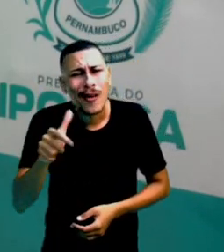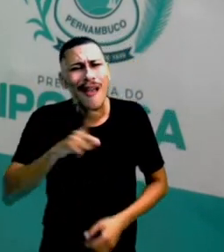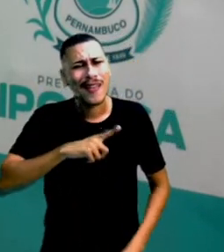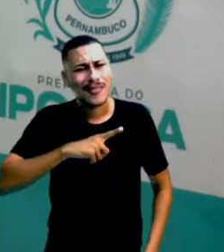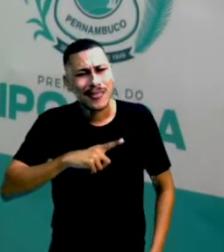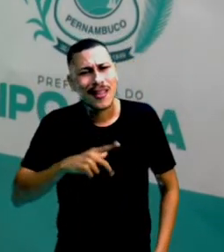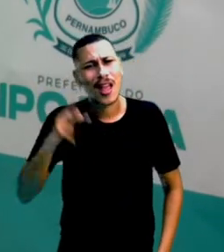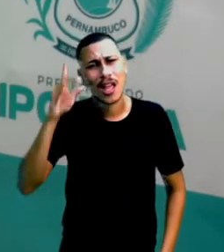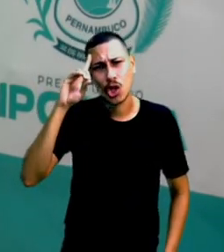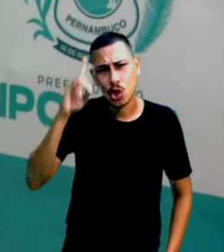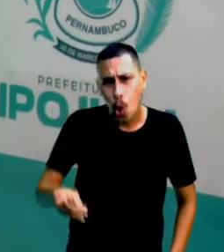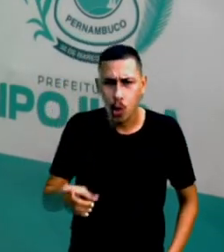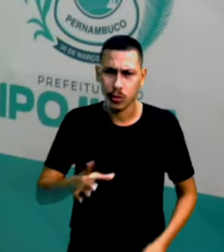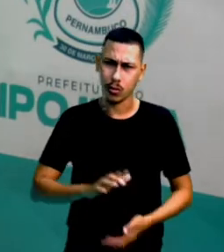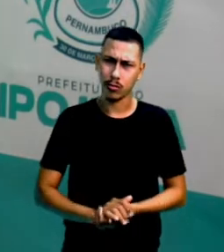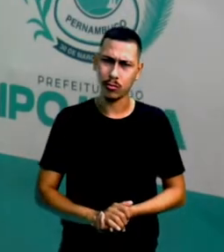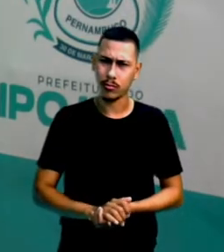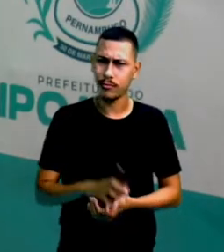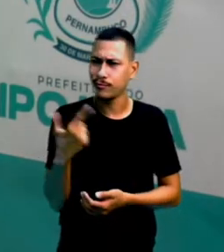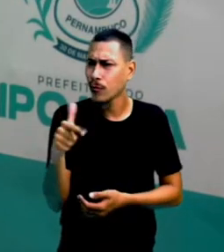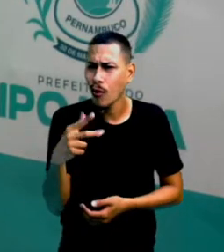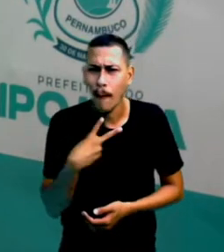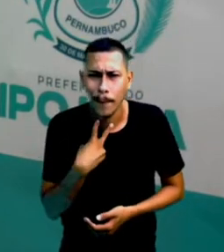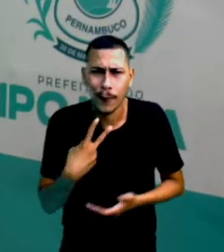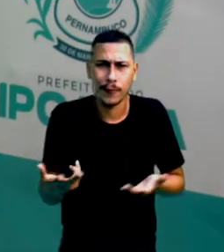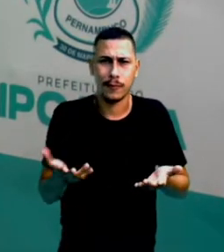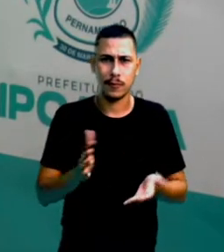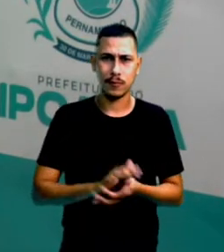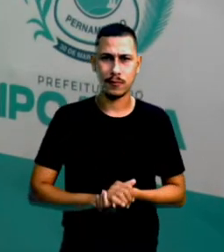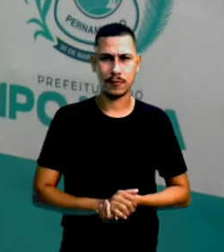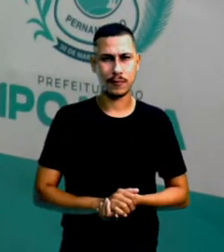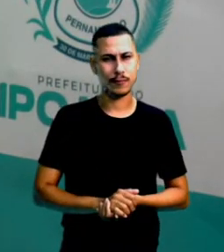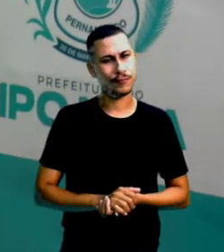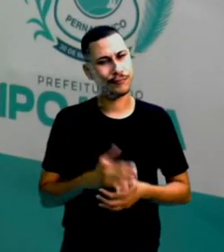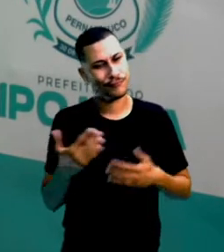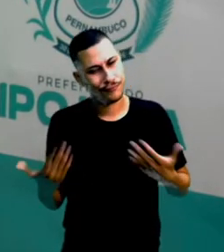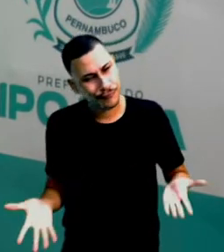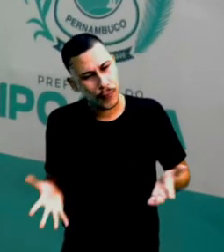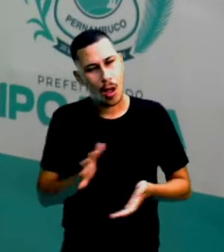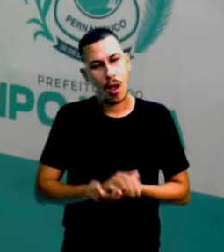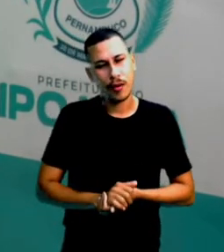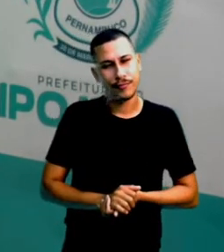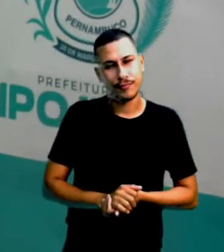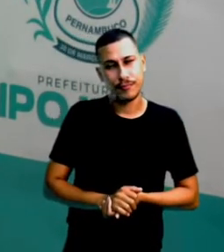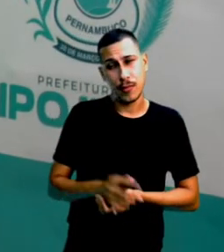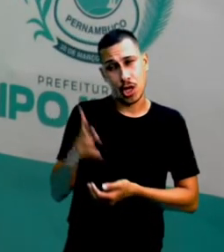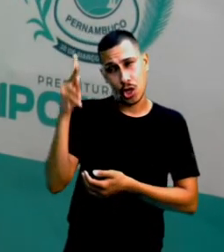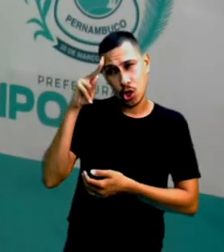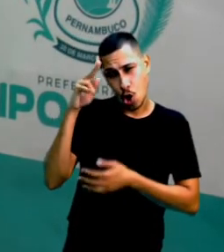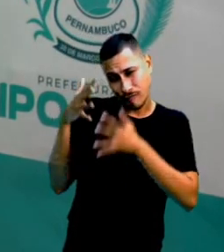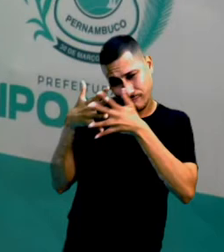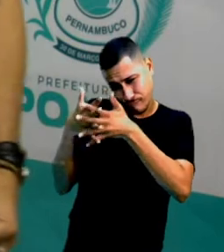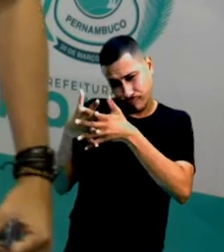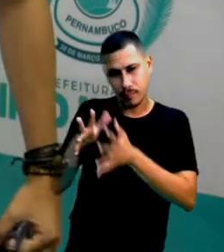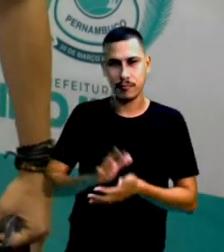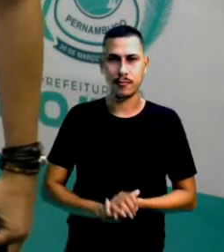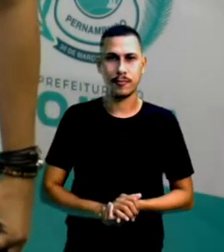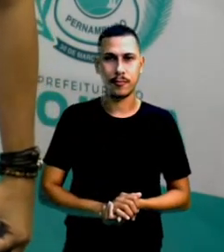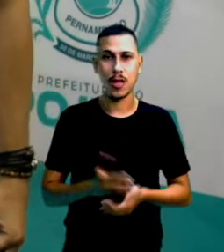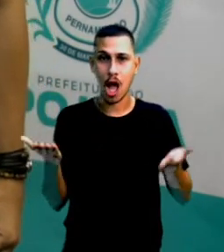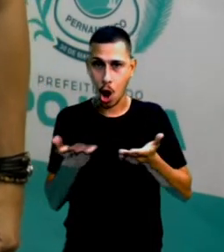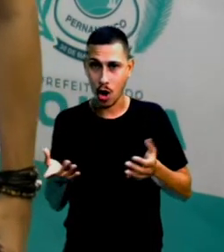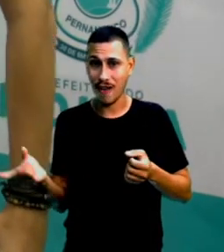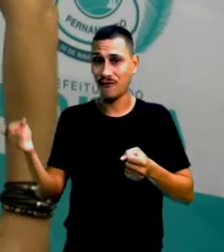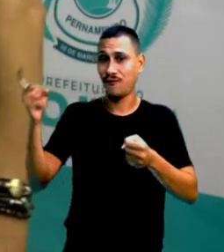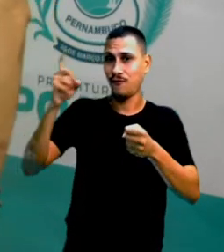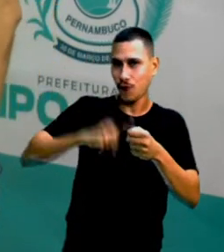emagrecer Bom dia Ana Maria você é propriedade de alguém on a e tá muito estranho história tá E aí vamos